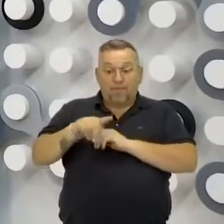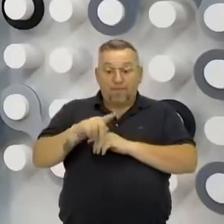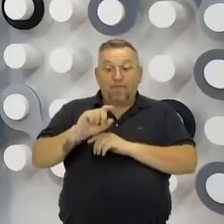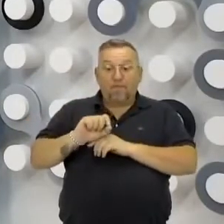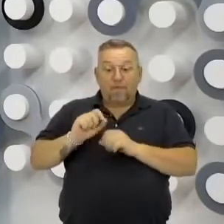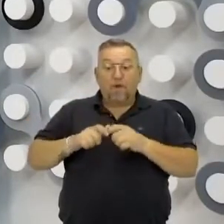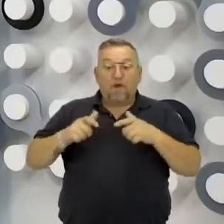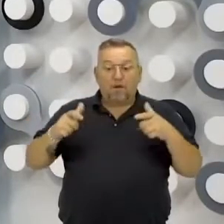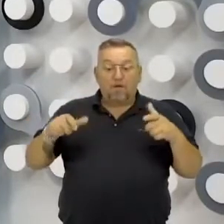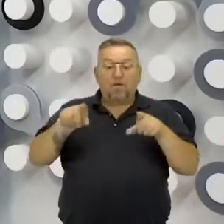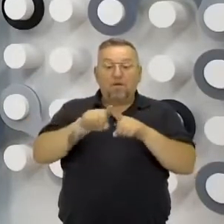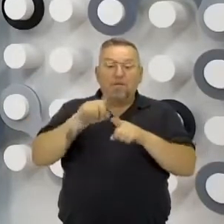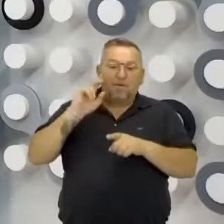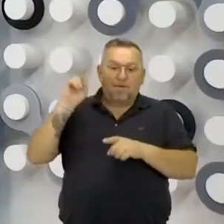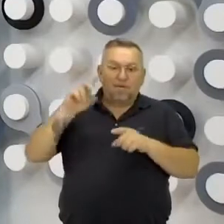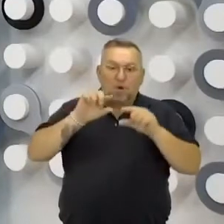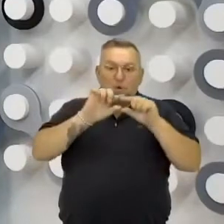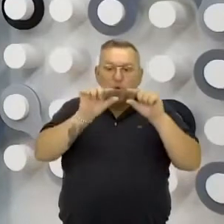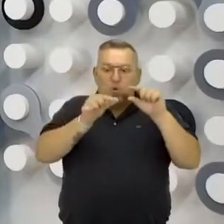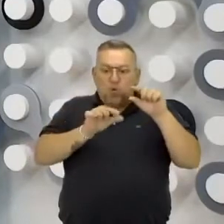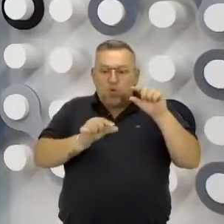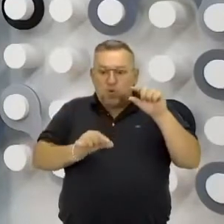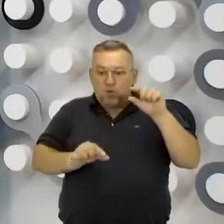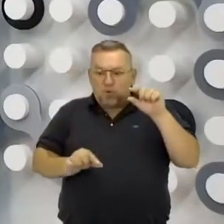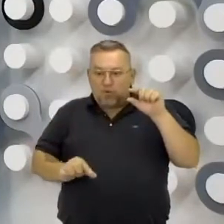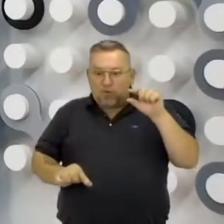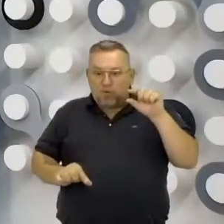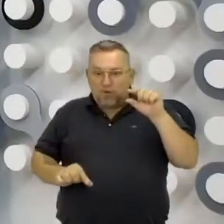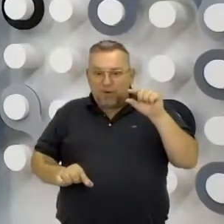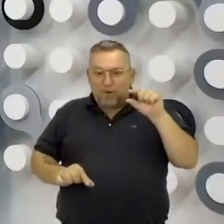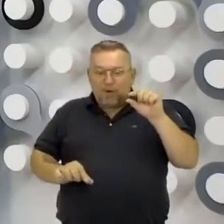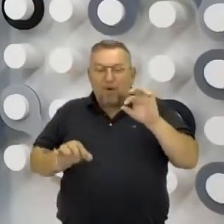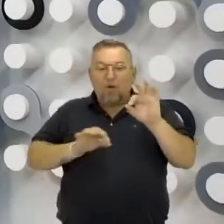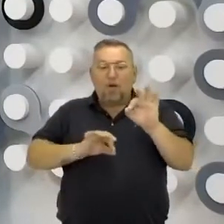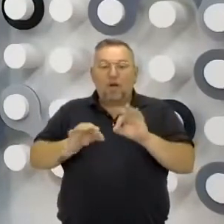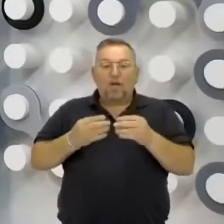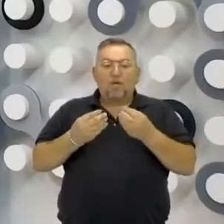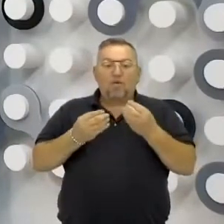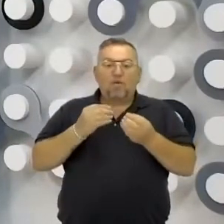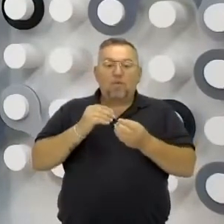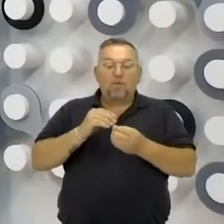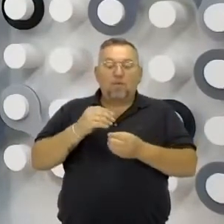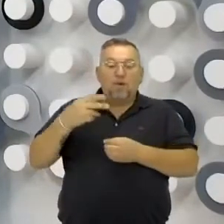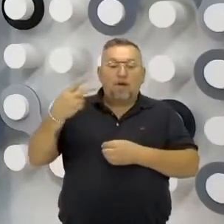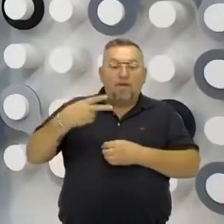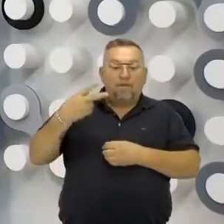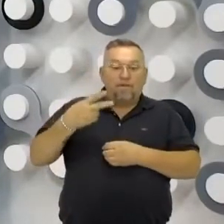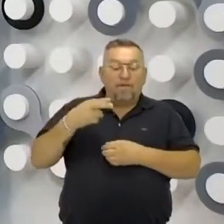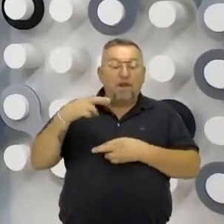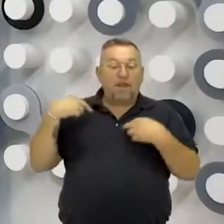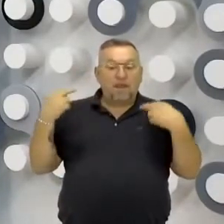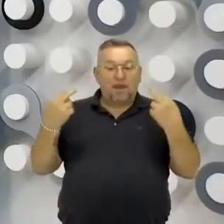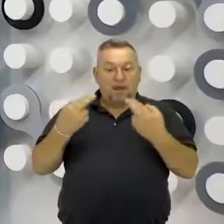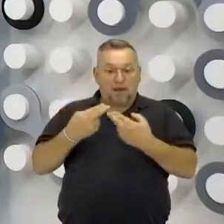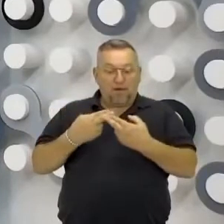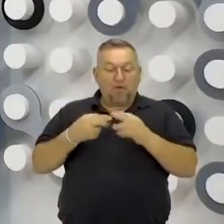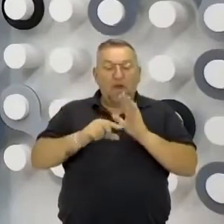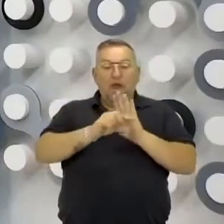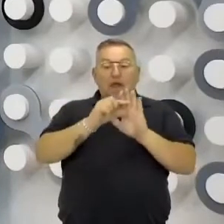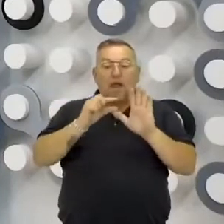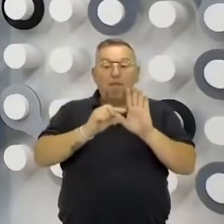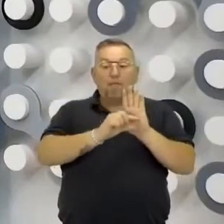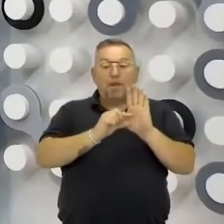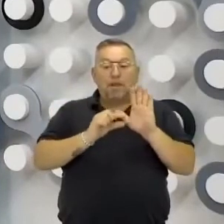porção bem grande, sétimo ano, que porção imensa. Eles organizaram com vice-reinos e capitanias hereditárias.